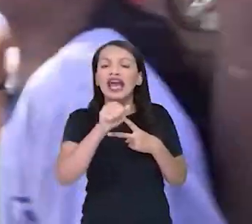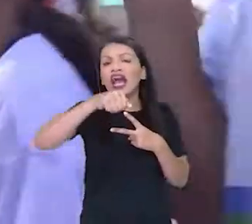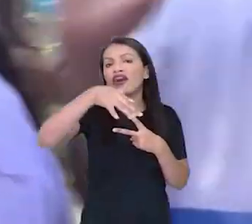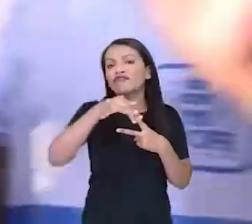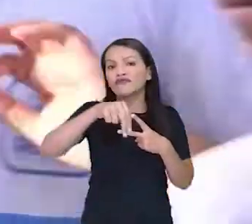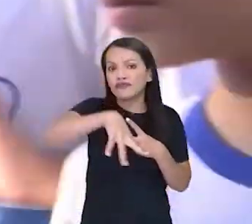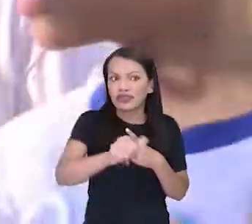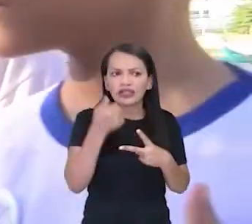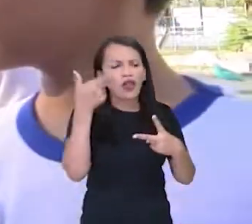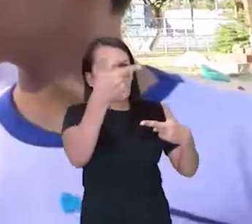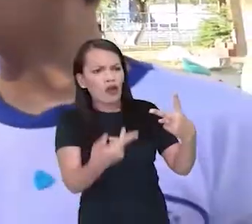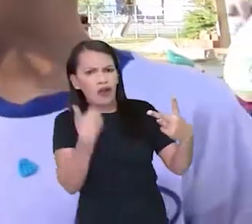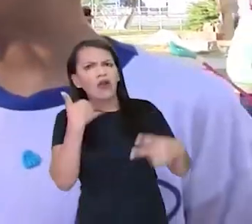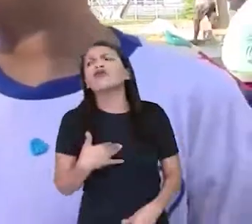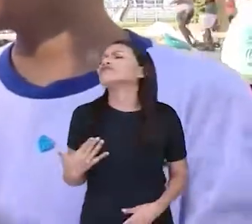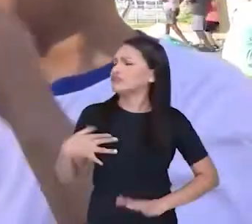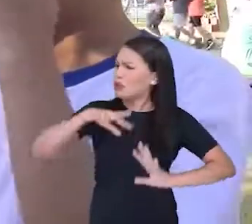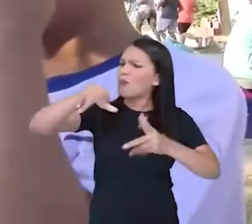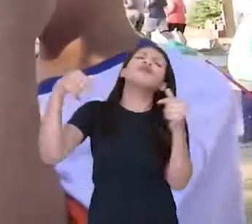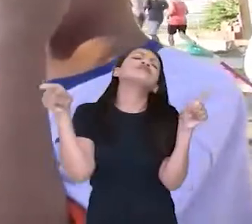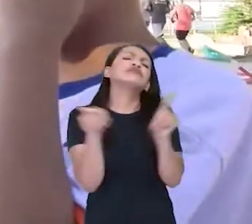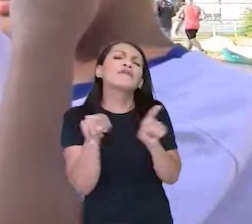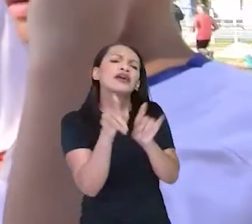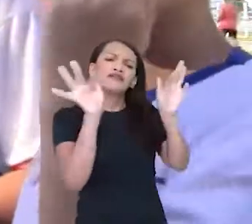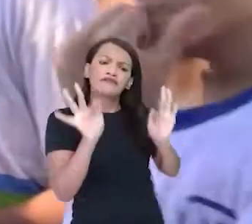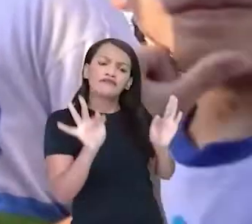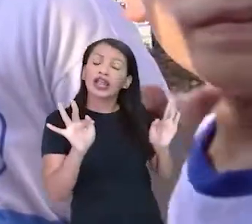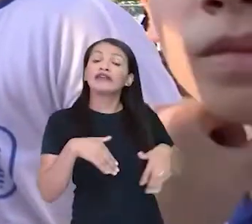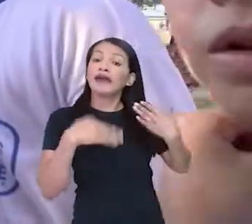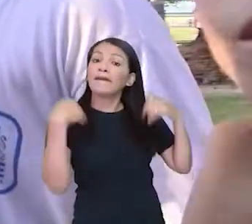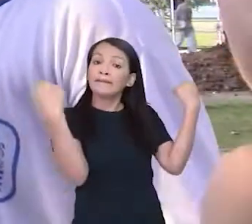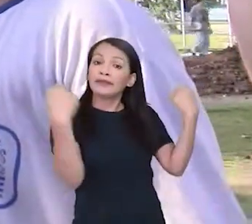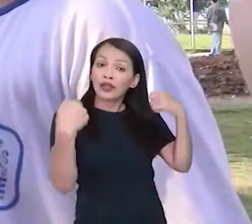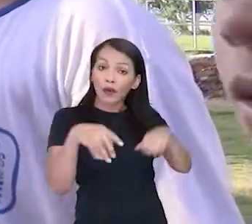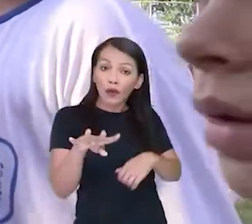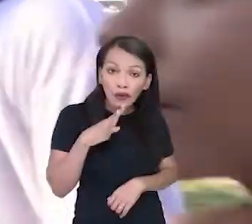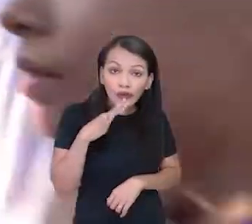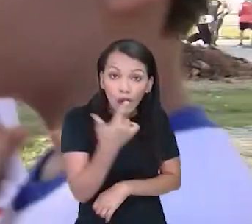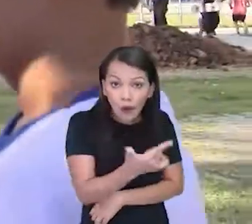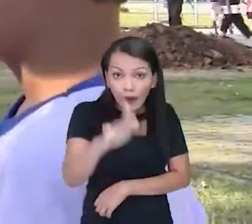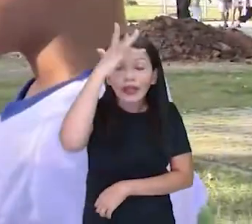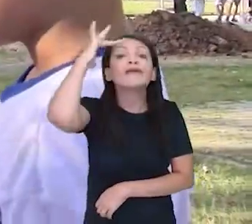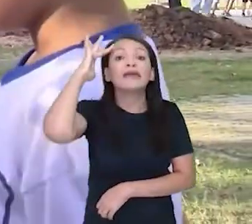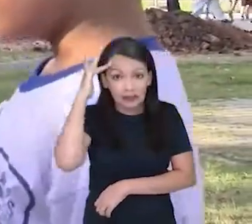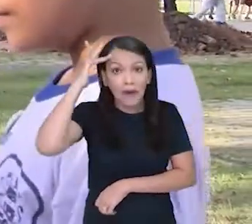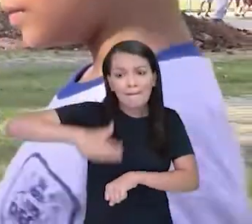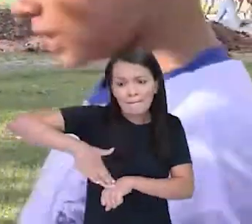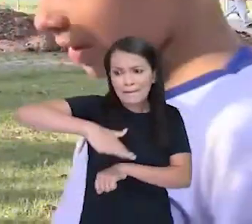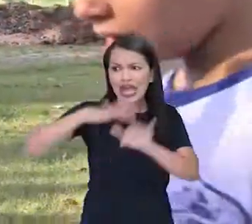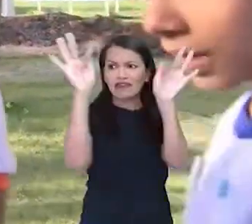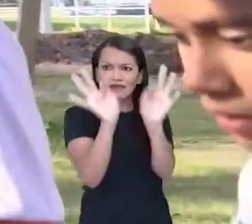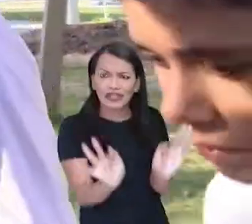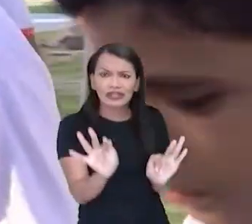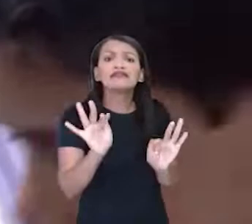elas deixam até mais feliz mas a gente precisa conhecer outras pessoas que vai deixar o mundo mais feliz ainda né